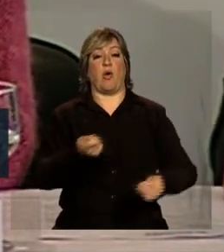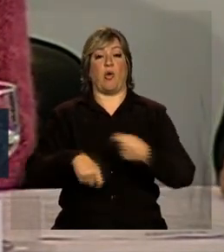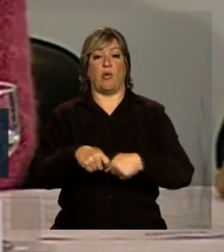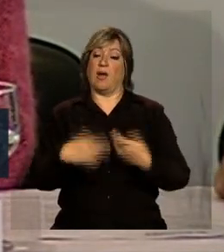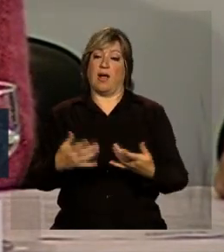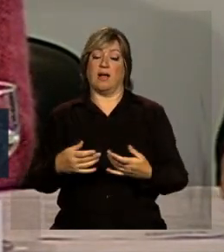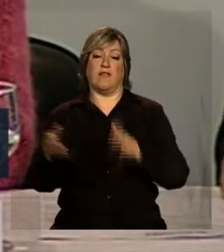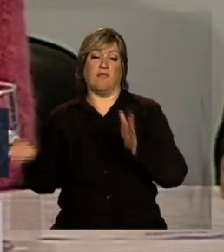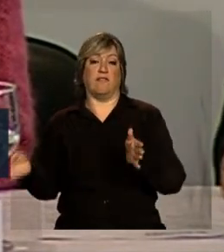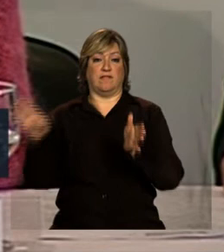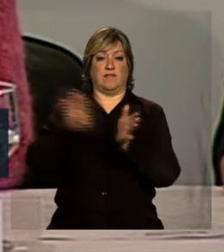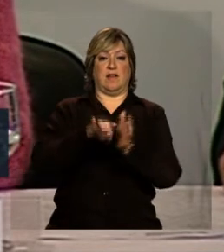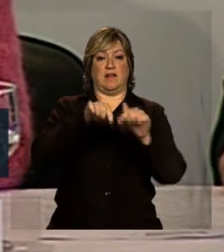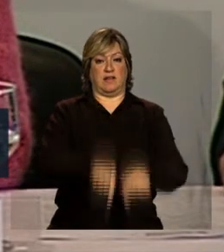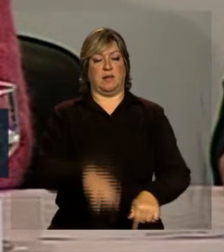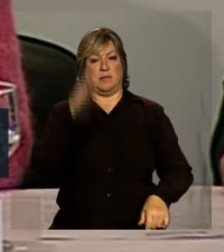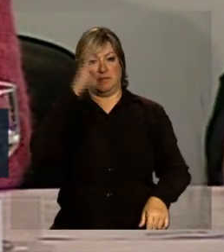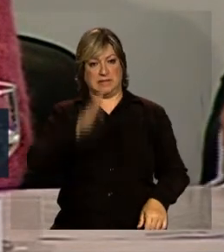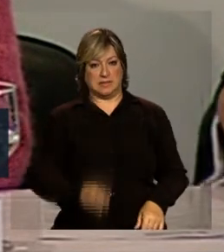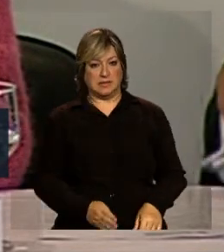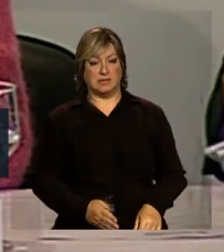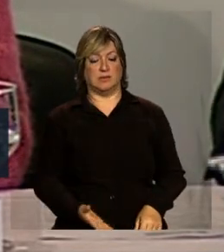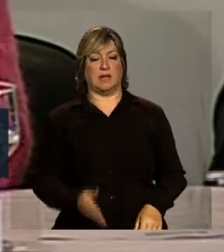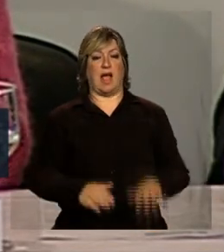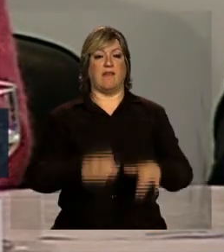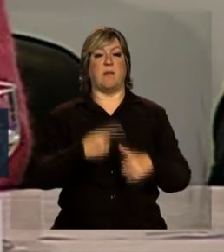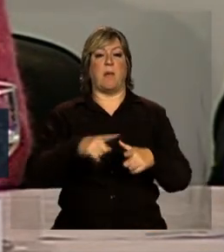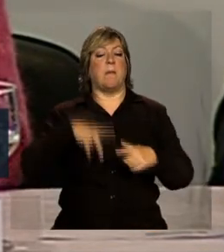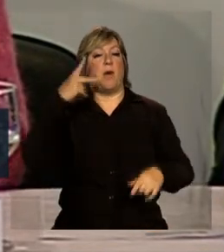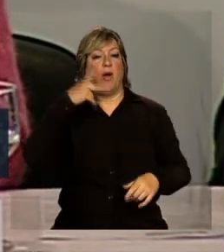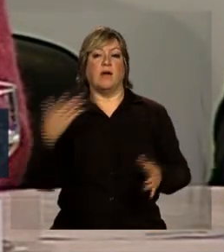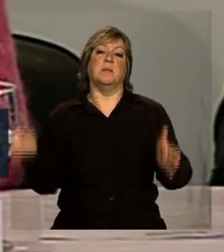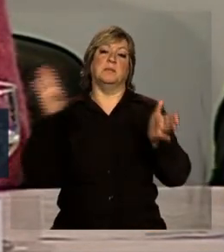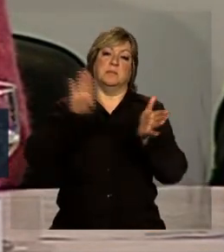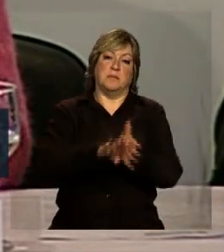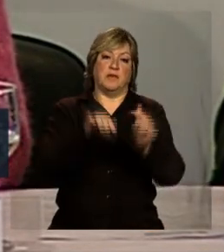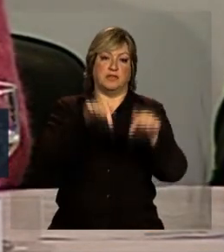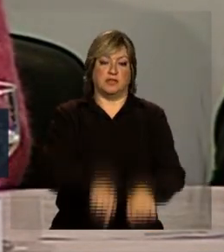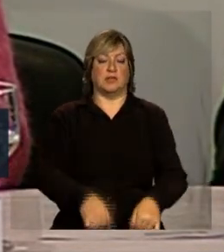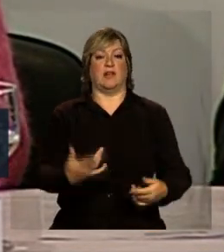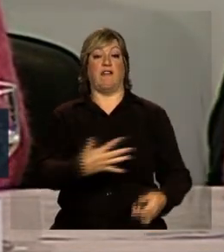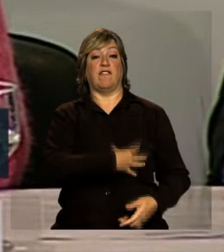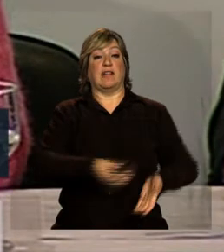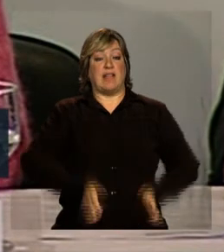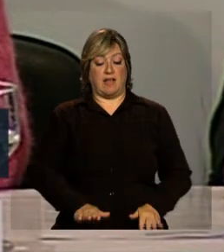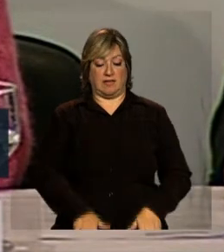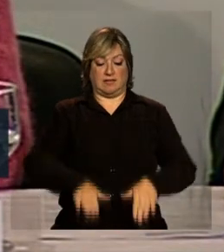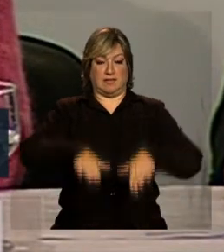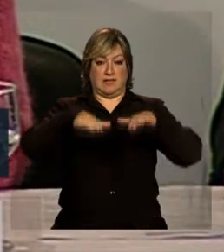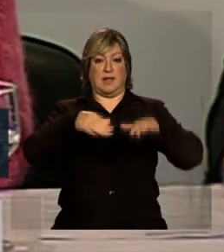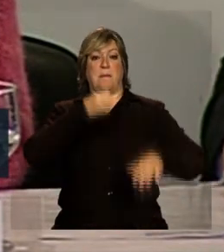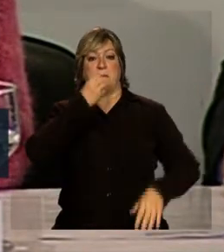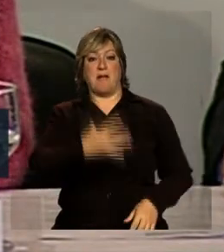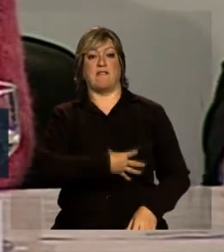emigraram para o Brasil, por questões políticas, emigraram para o Brasil, para criar aqui seus filhos, seu